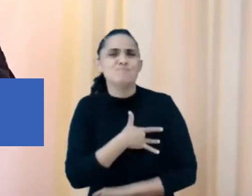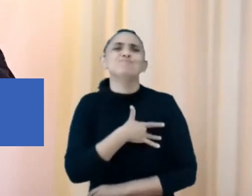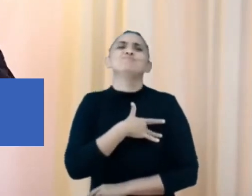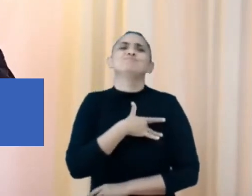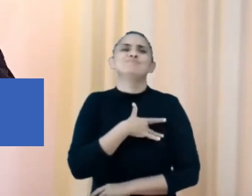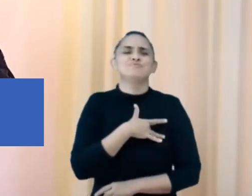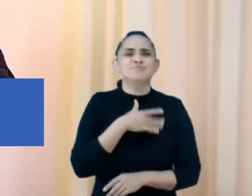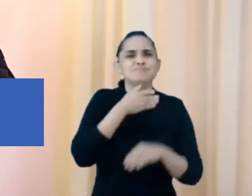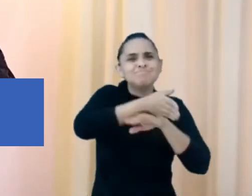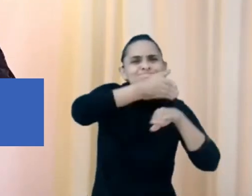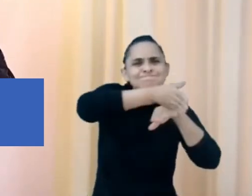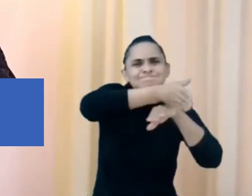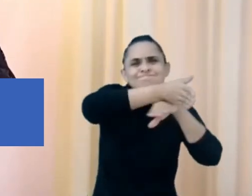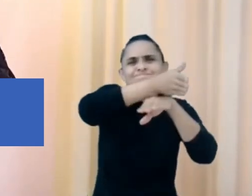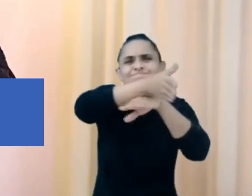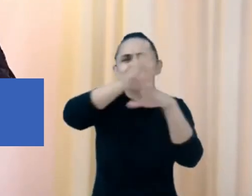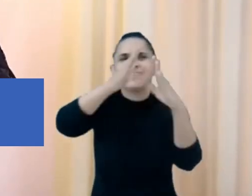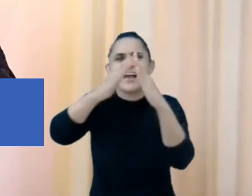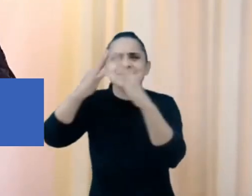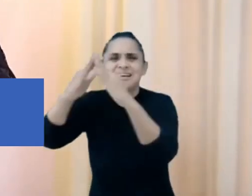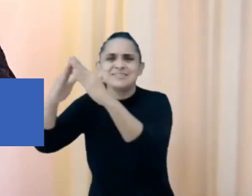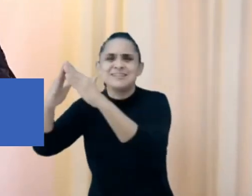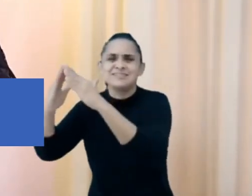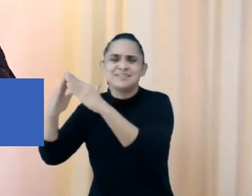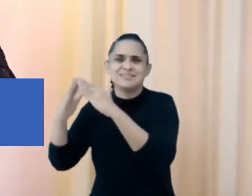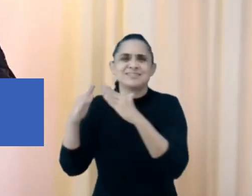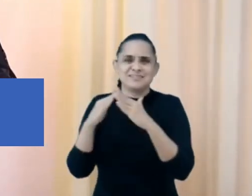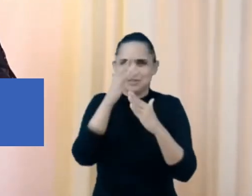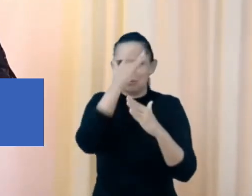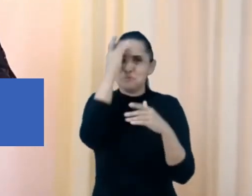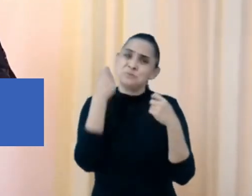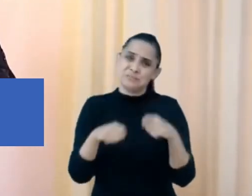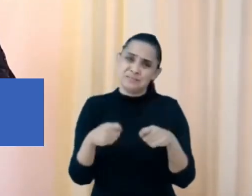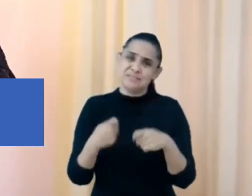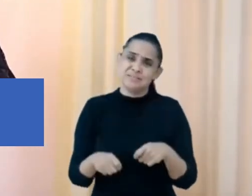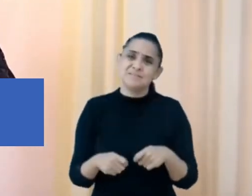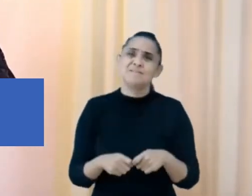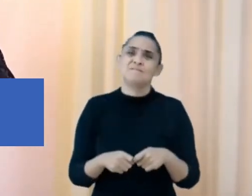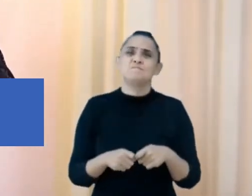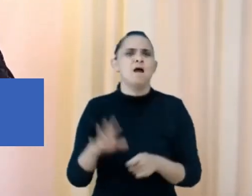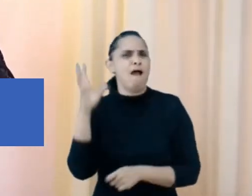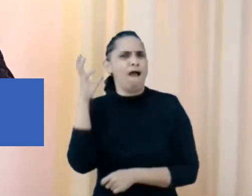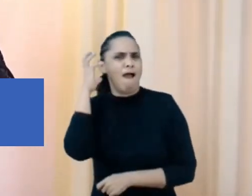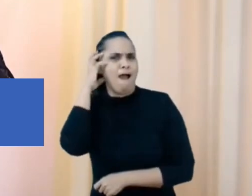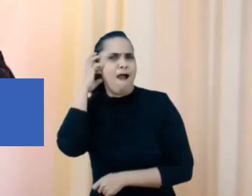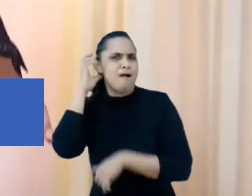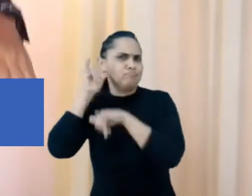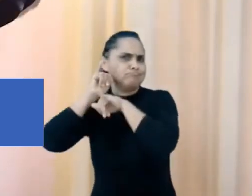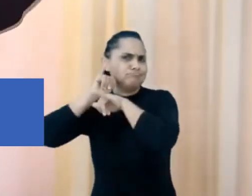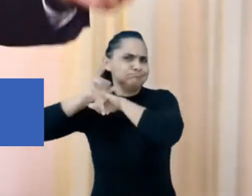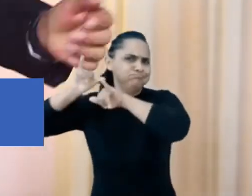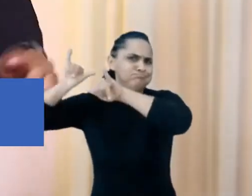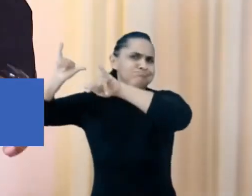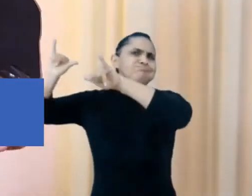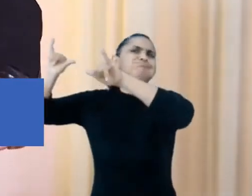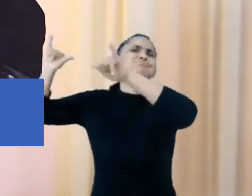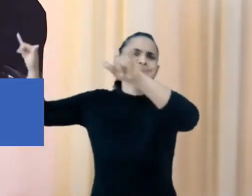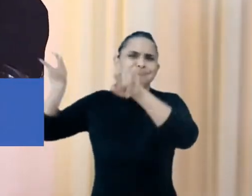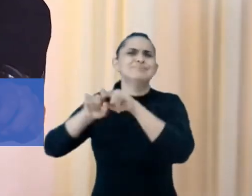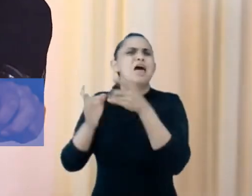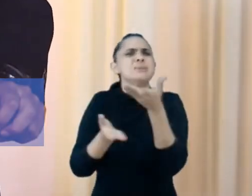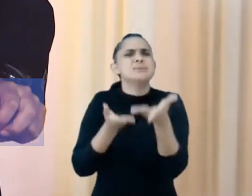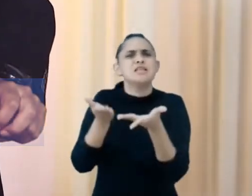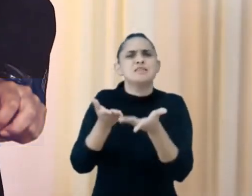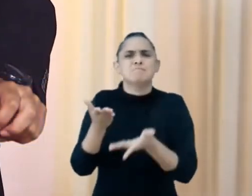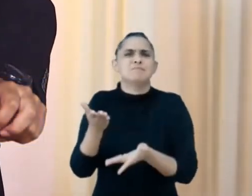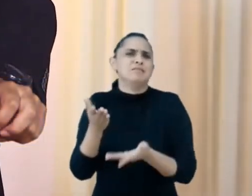as casas das pessoas em necessidade, íamos ao rádio dar ensinamentos de tratamentos naturais, a televisão também,